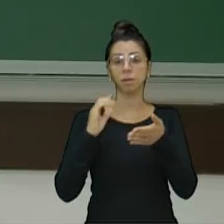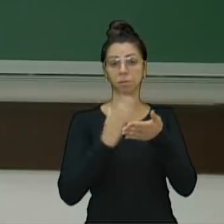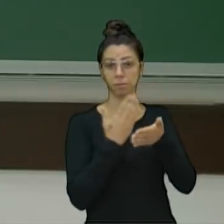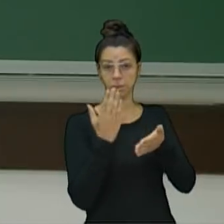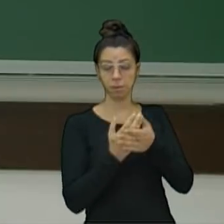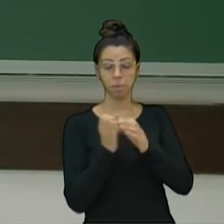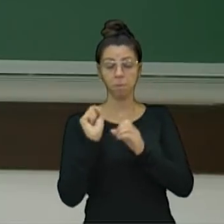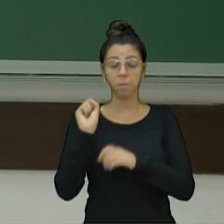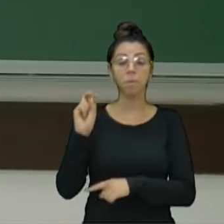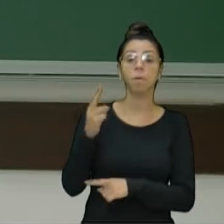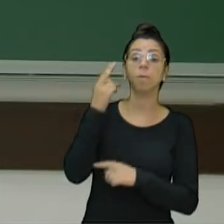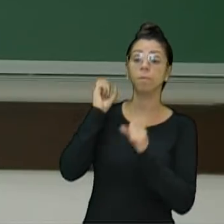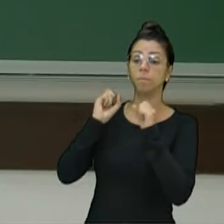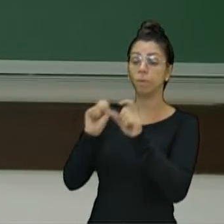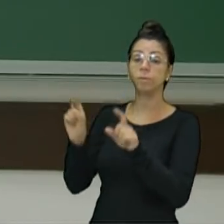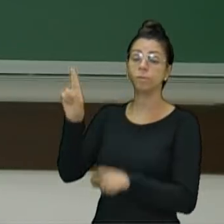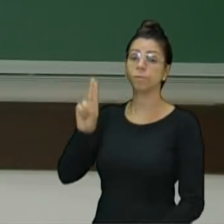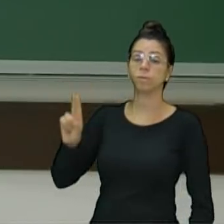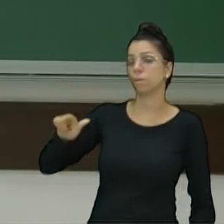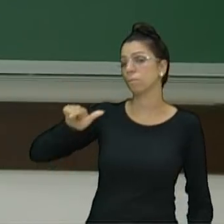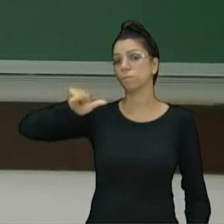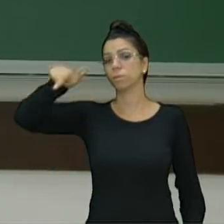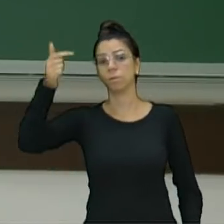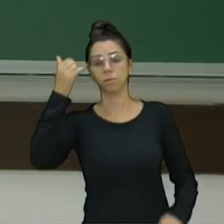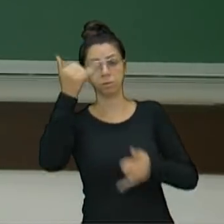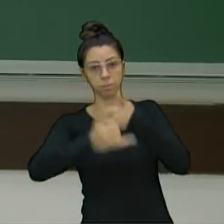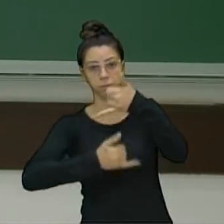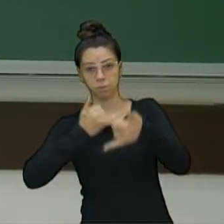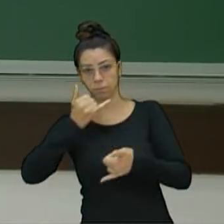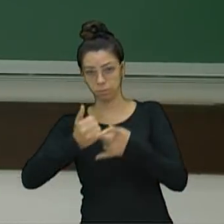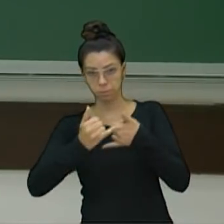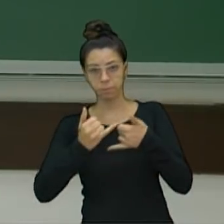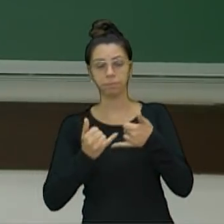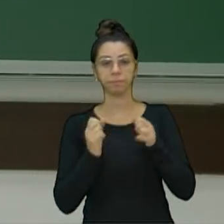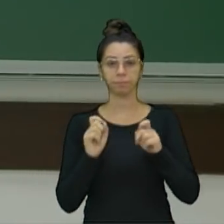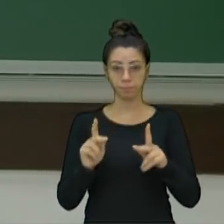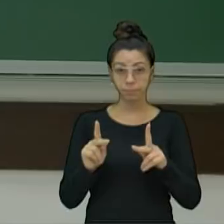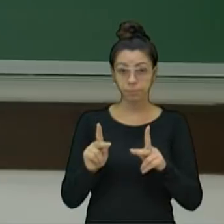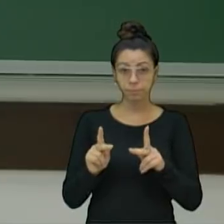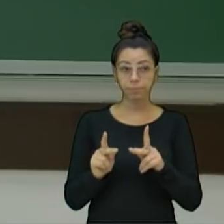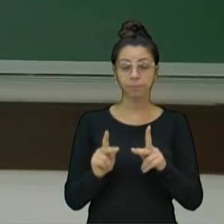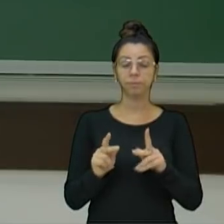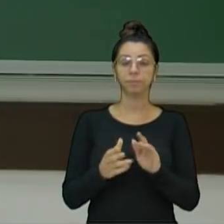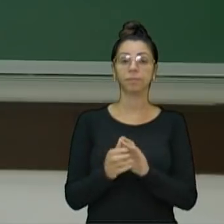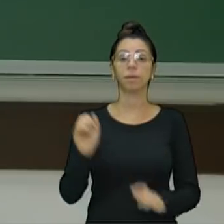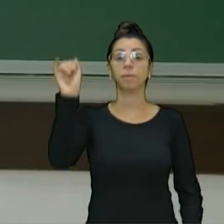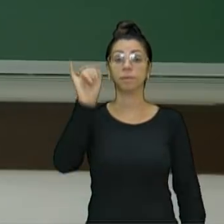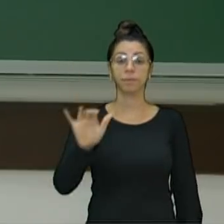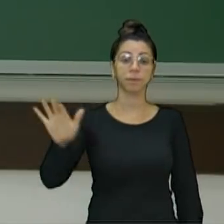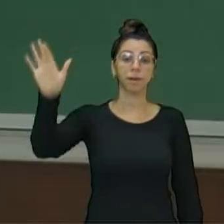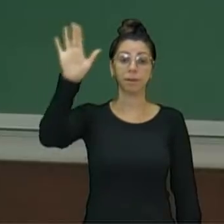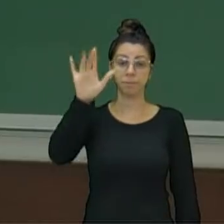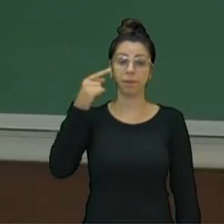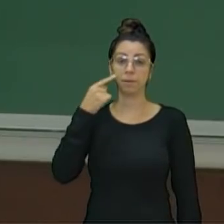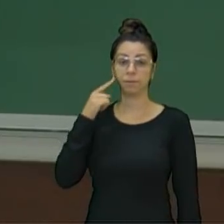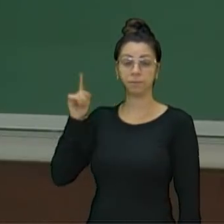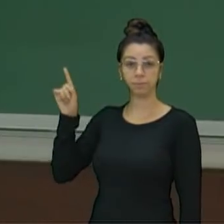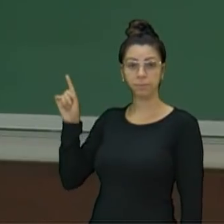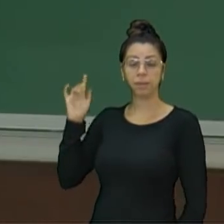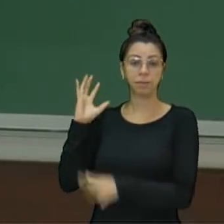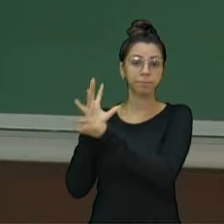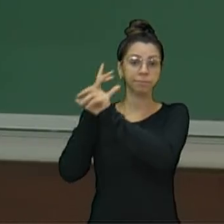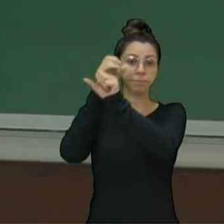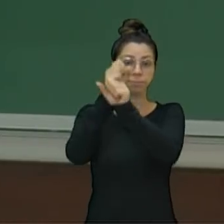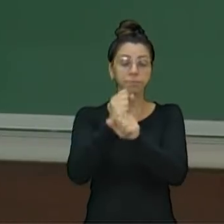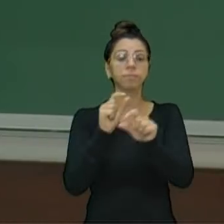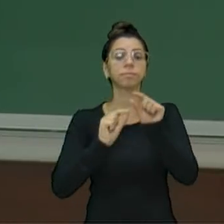vocês podem também usar outras brincadeiras, não precisa ser só aquelas atividades. Nas imagens que eu trouxe aqui para relembrar